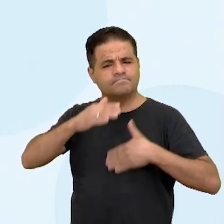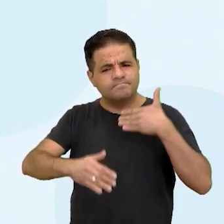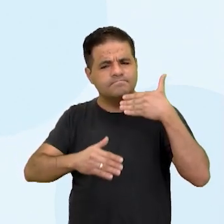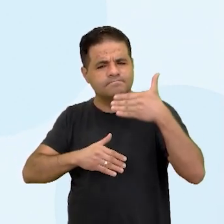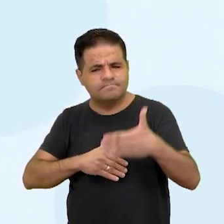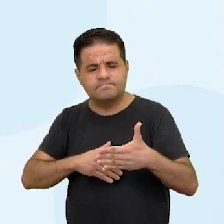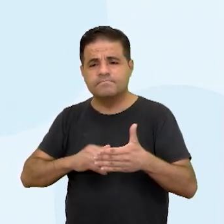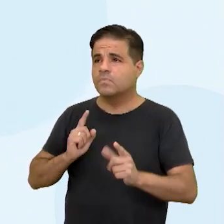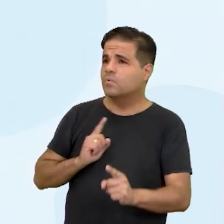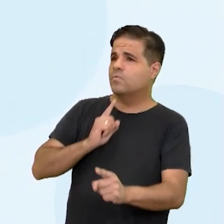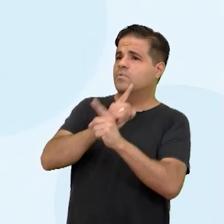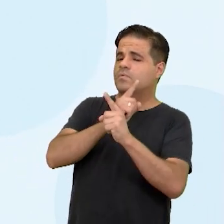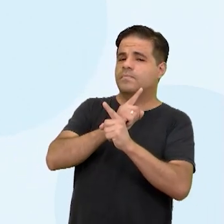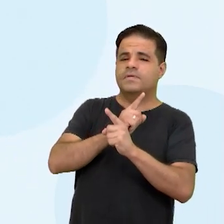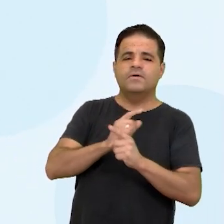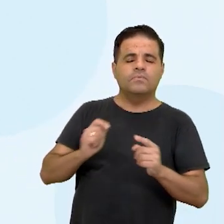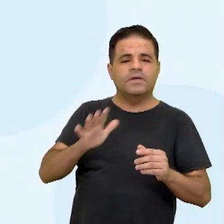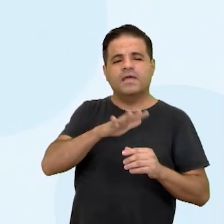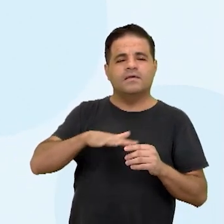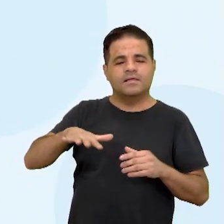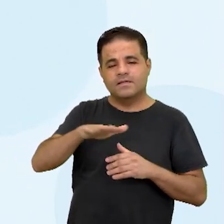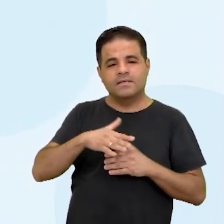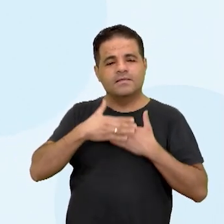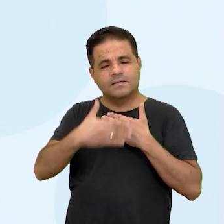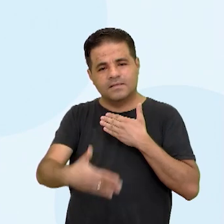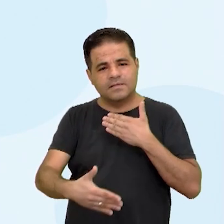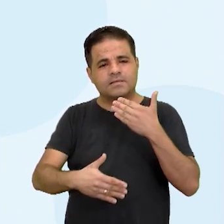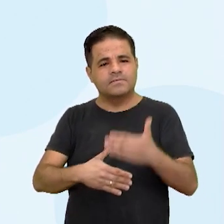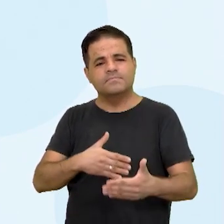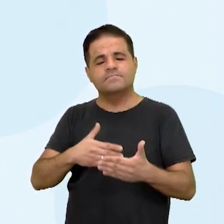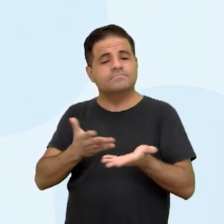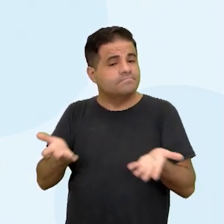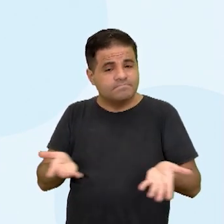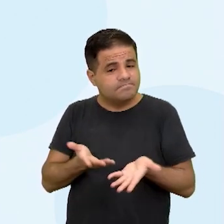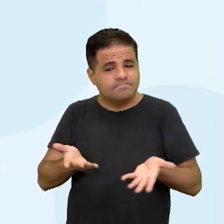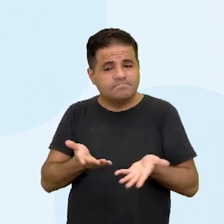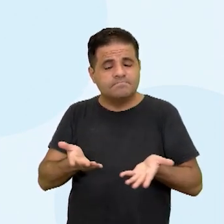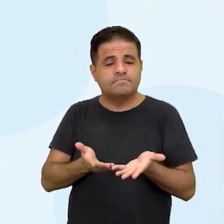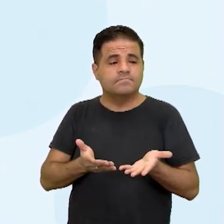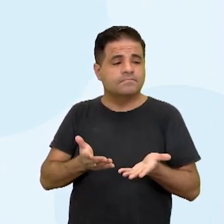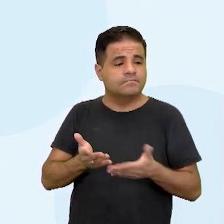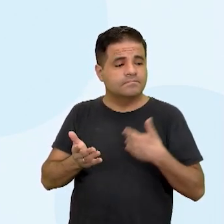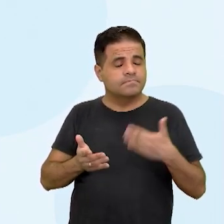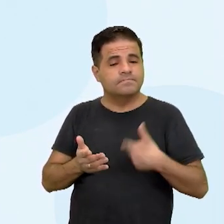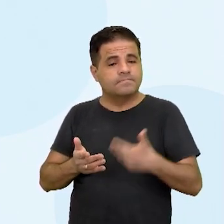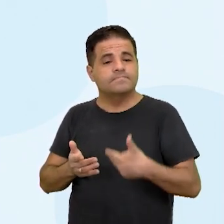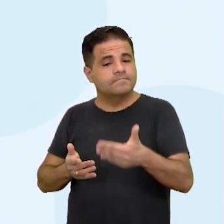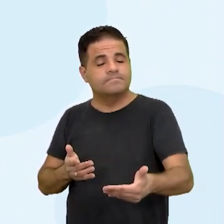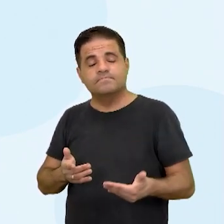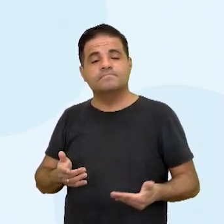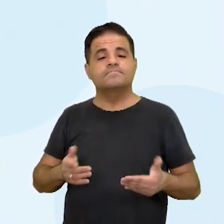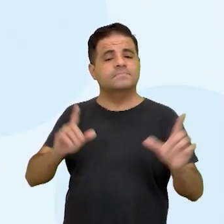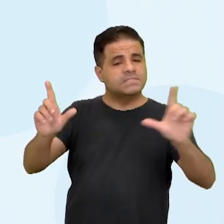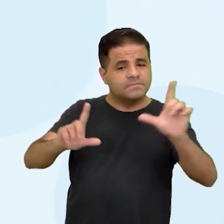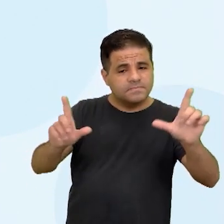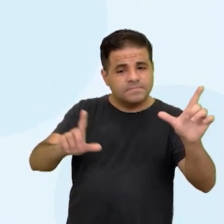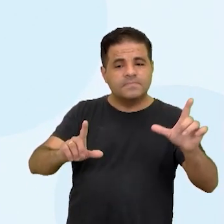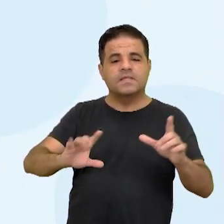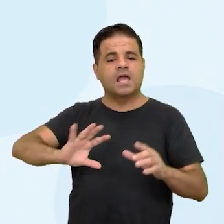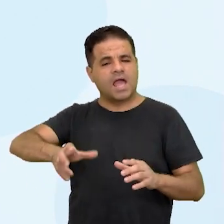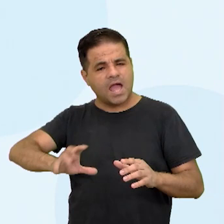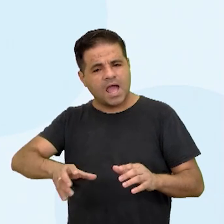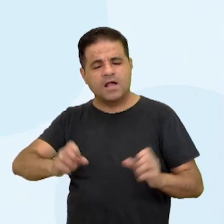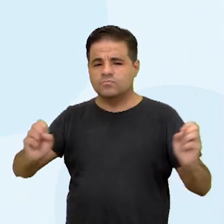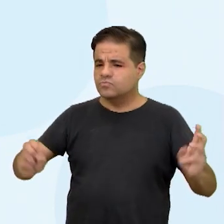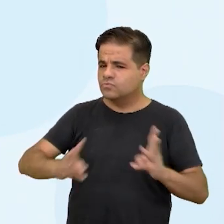encontra ressonância nos papéis dos diferentes mídias e veículos de comunicação, como o Thiago acabou de colocar. TV,